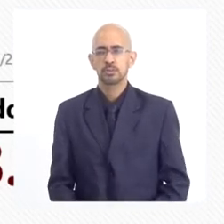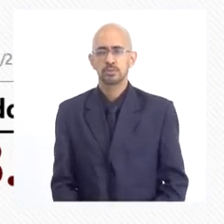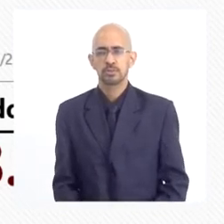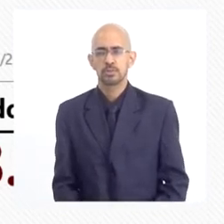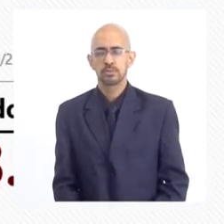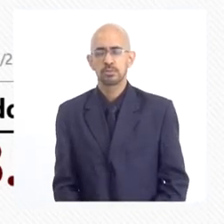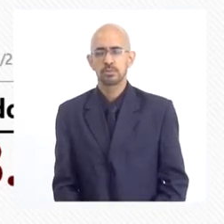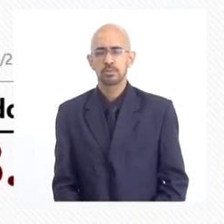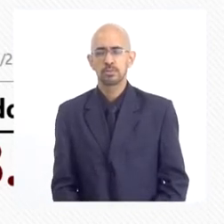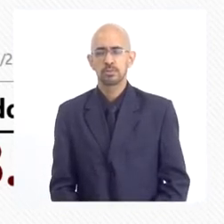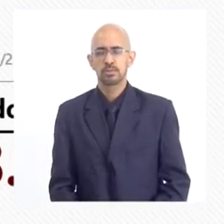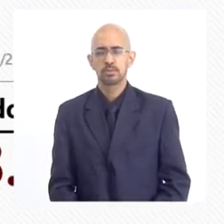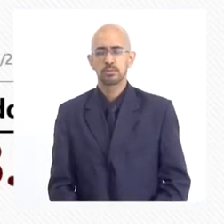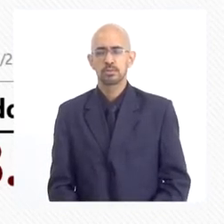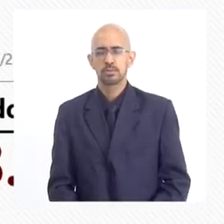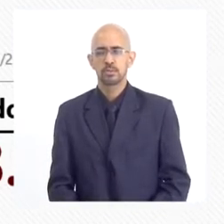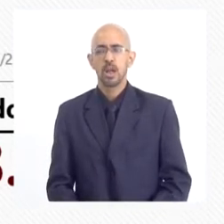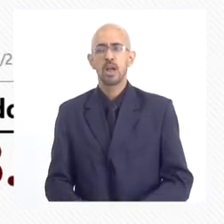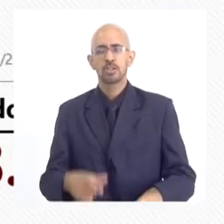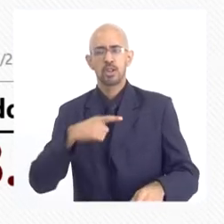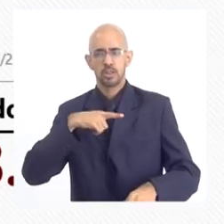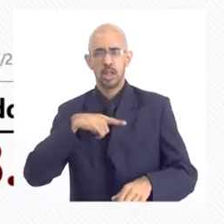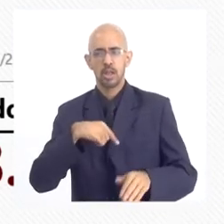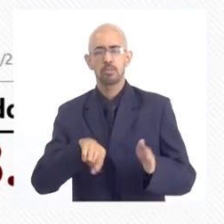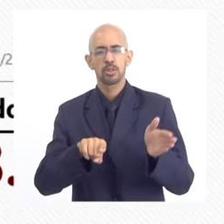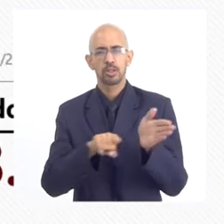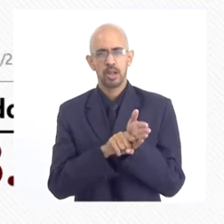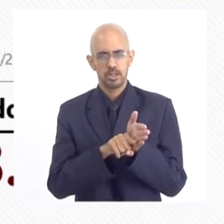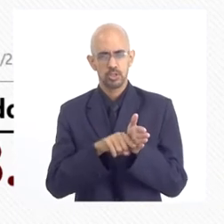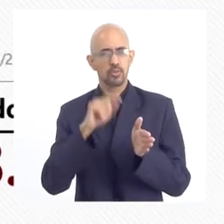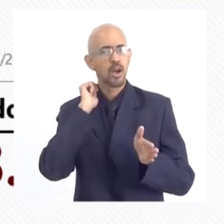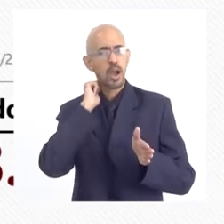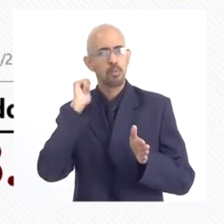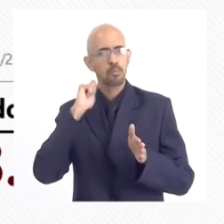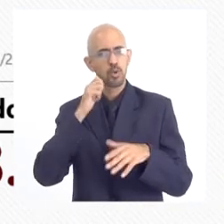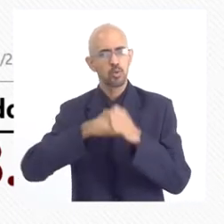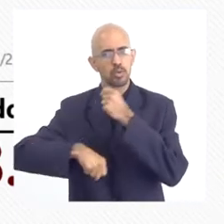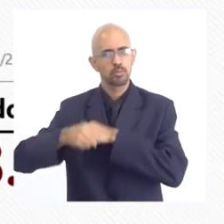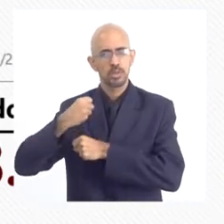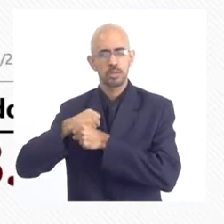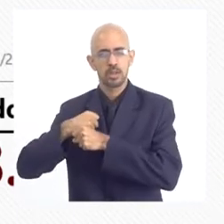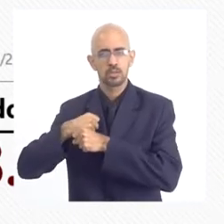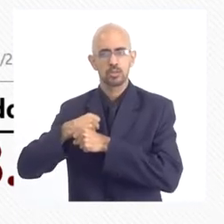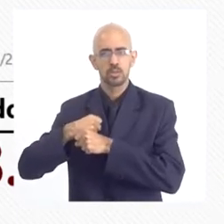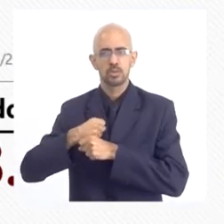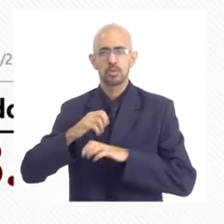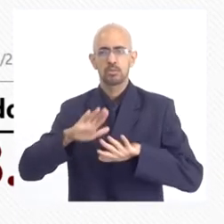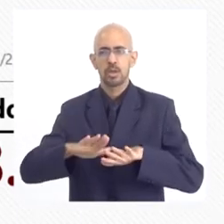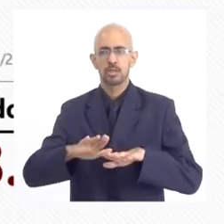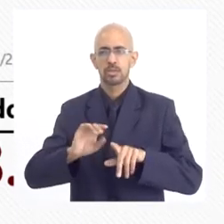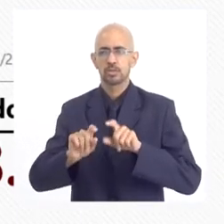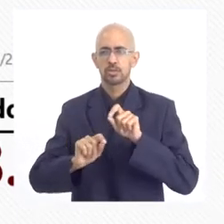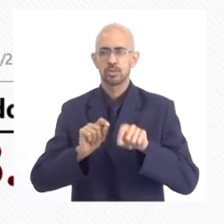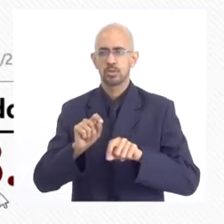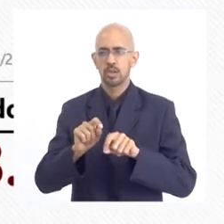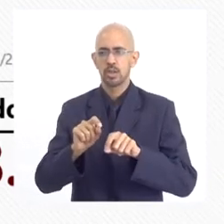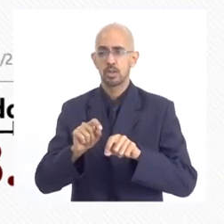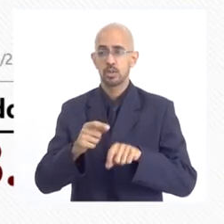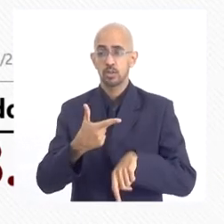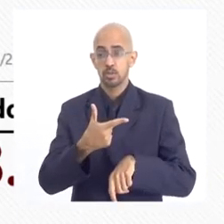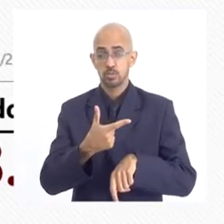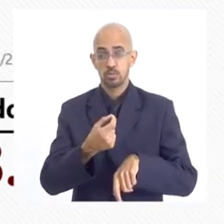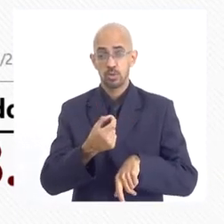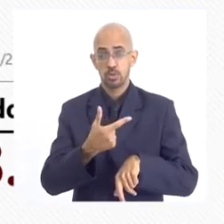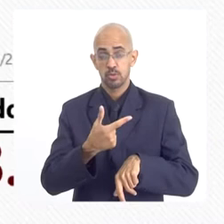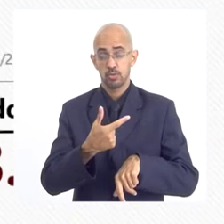levar em consideração em função de um negativo em abril do ano passado. Mas, ainda que a gente tenha acumulado em 2028